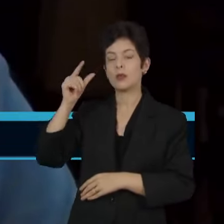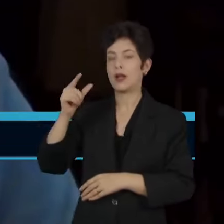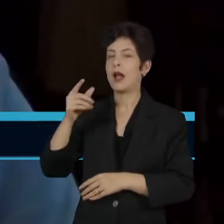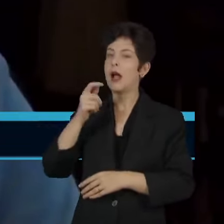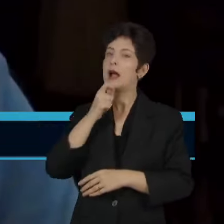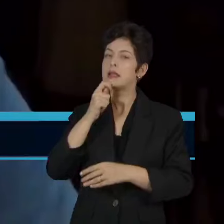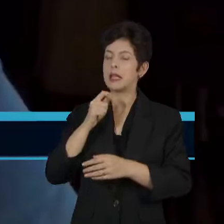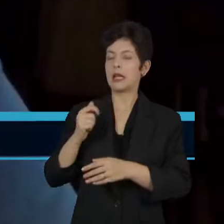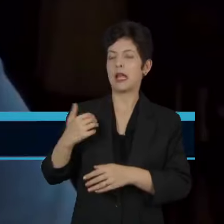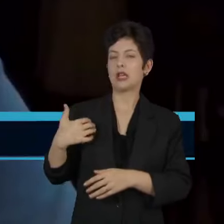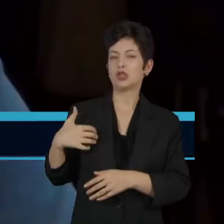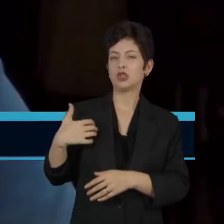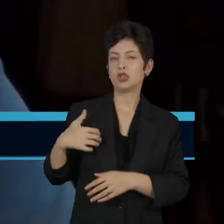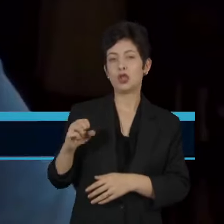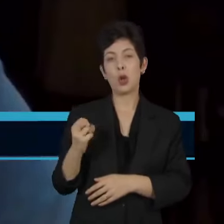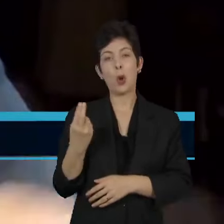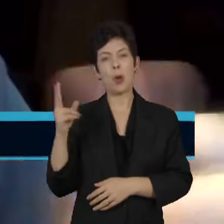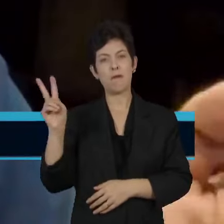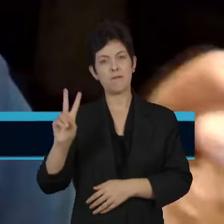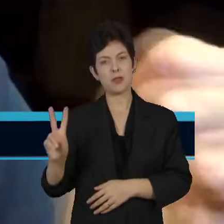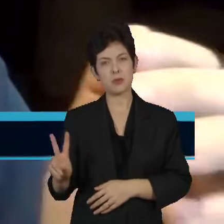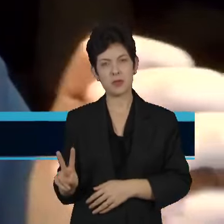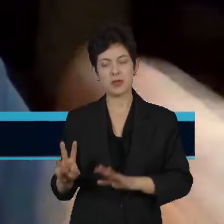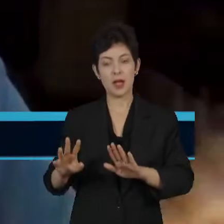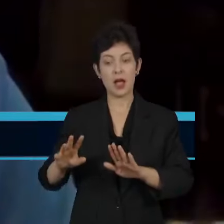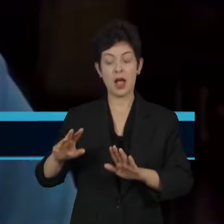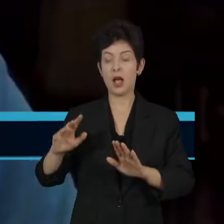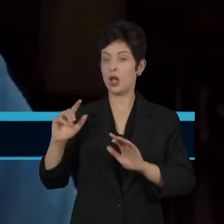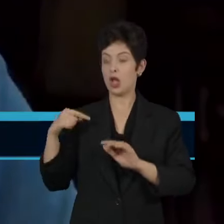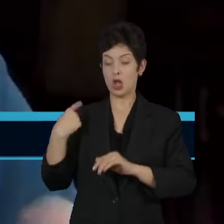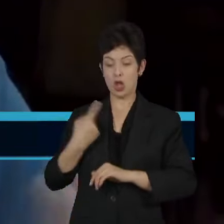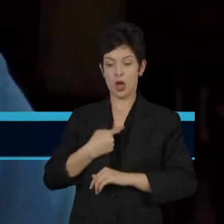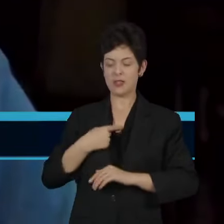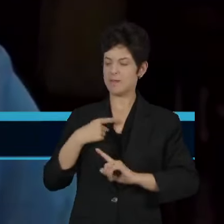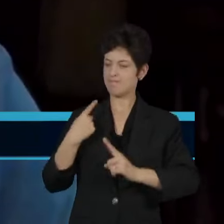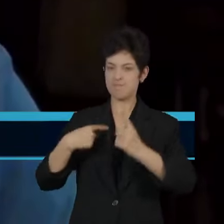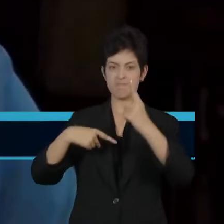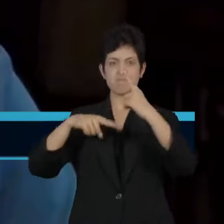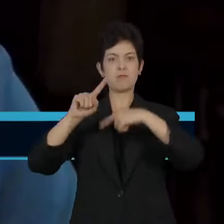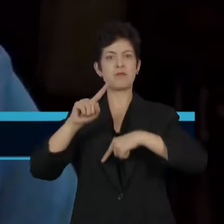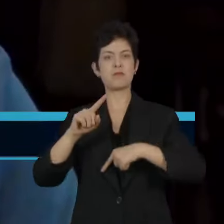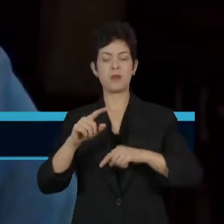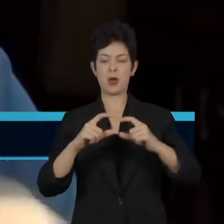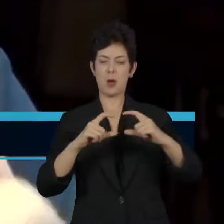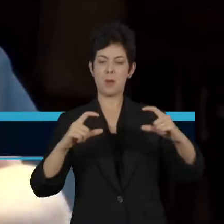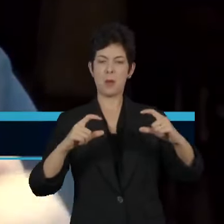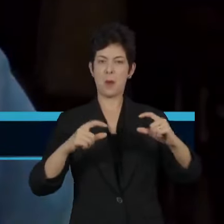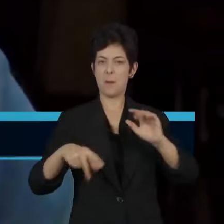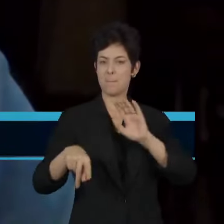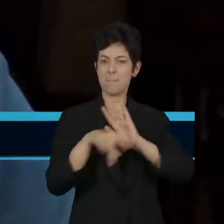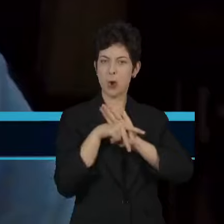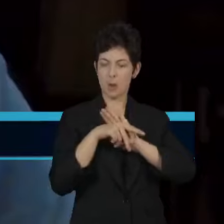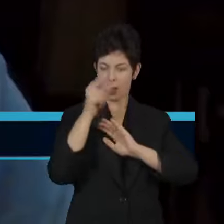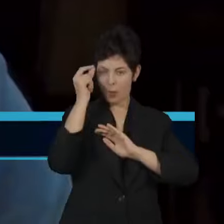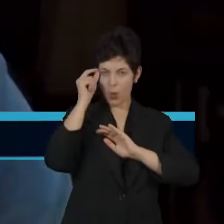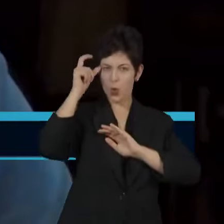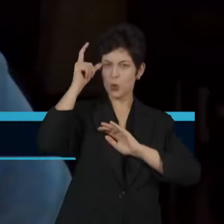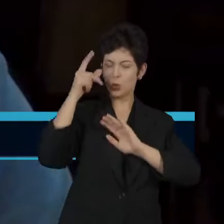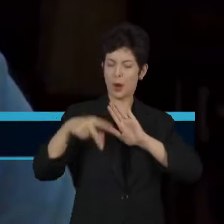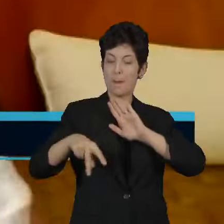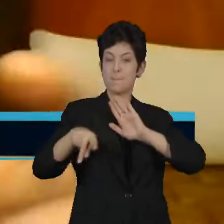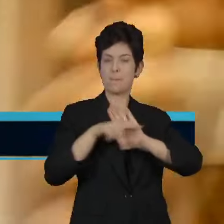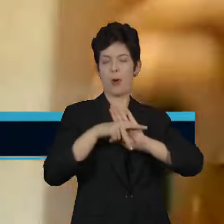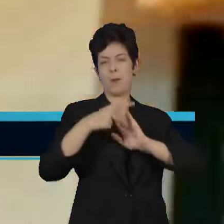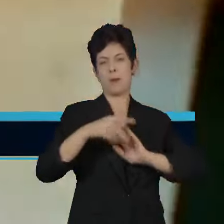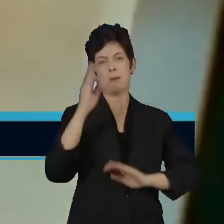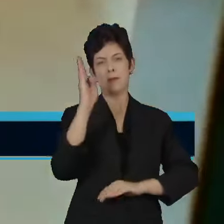Argentina ou na Venezuela nós mudamos de patamar temos uma moeda de primeiro mundo e uma cultura de moeda de primeiro